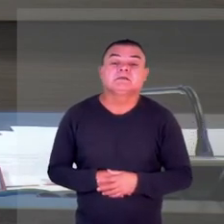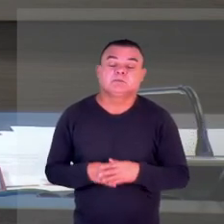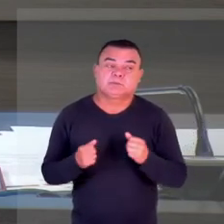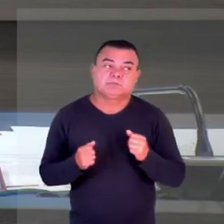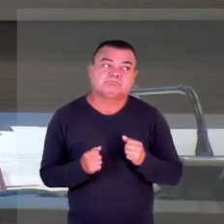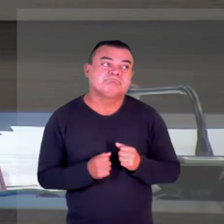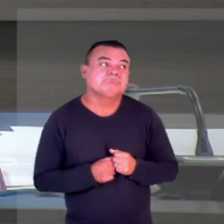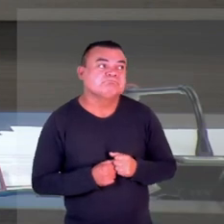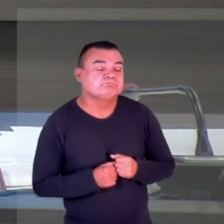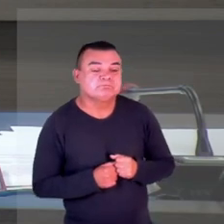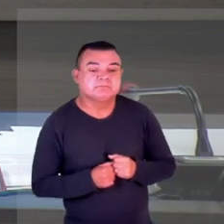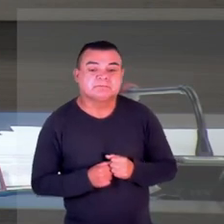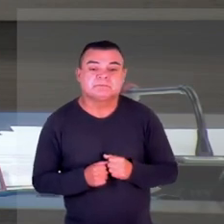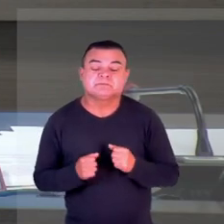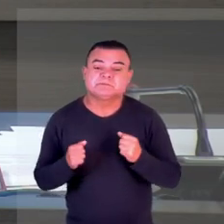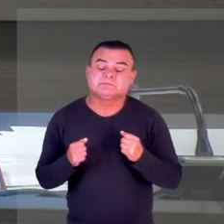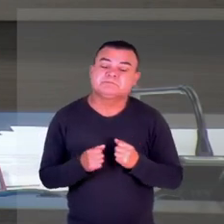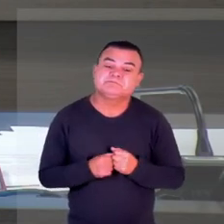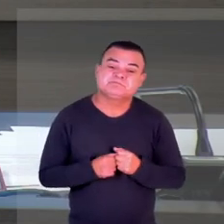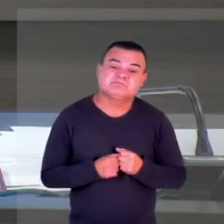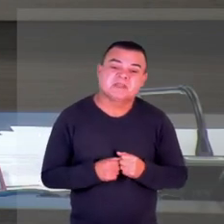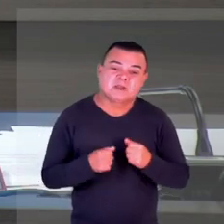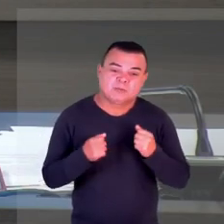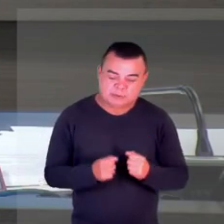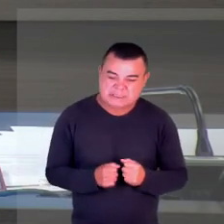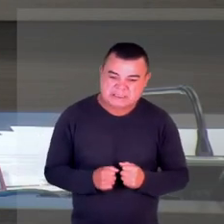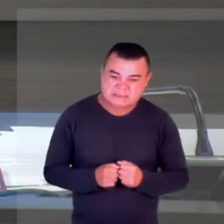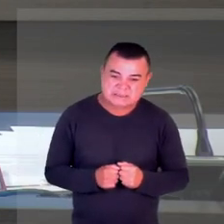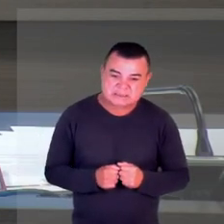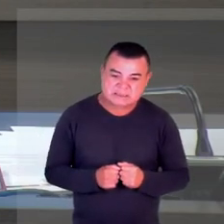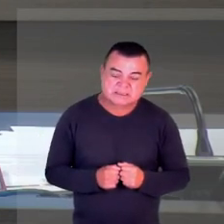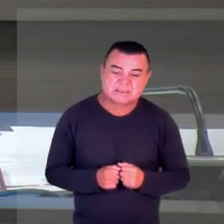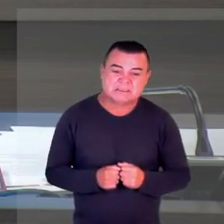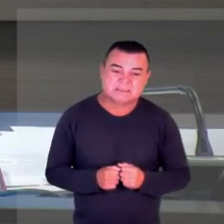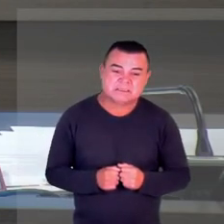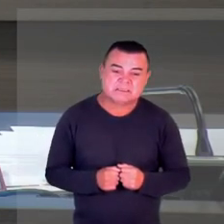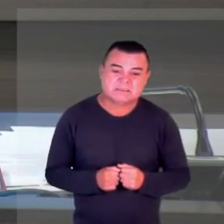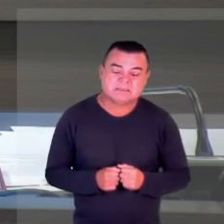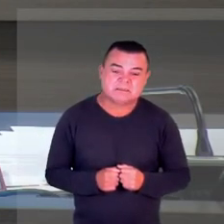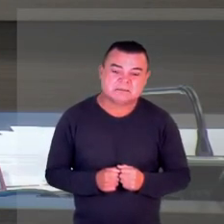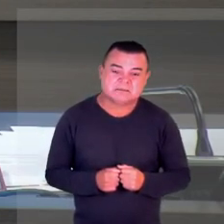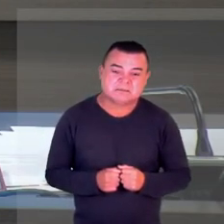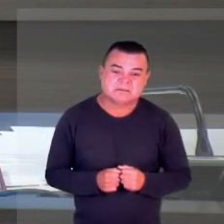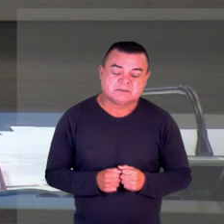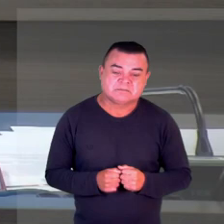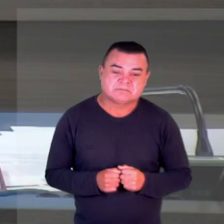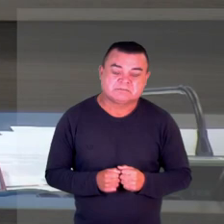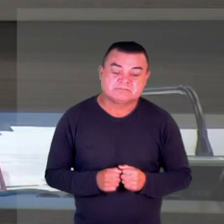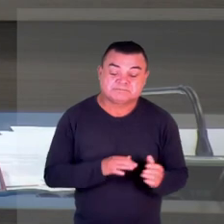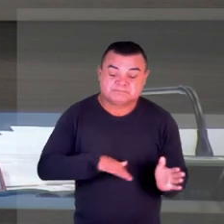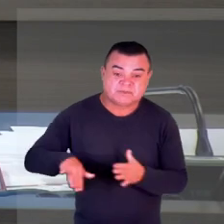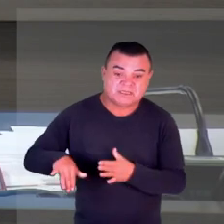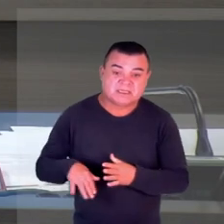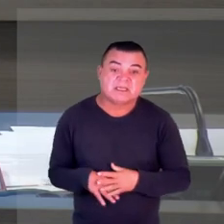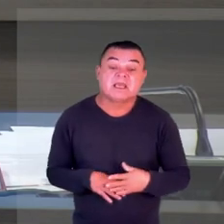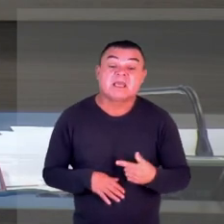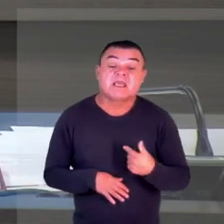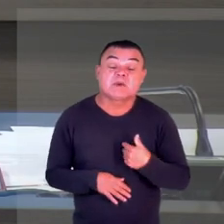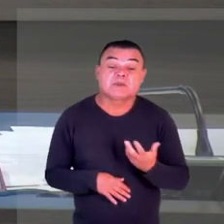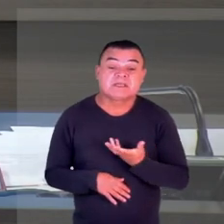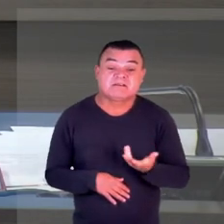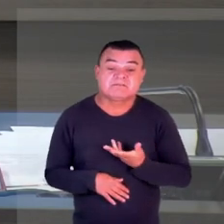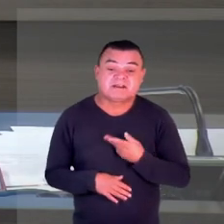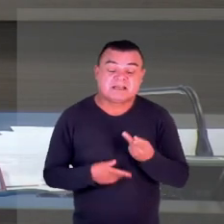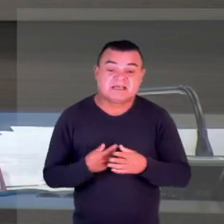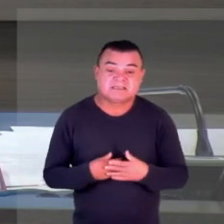das eh antes do cnmp né Eu queria falar que eu e a Miriam balestro né antes da existência cnmp nós